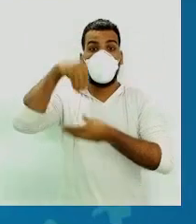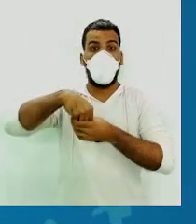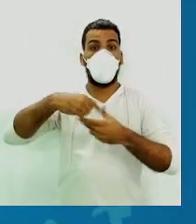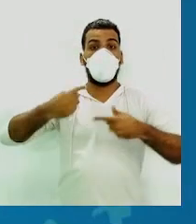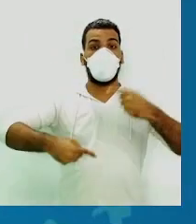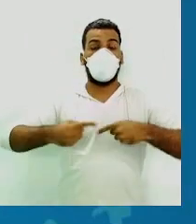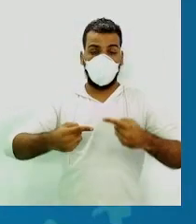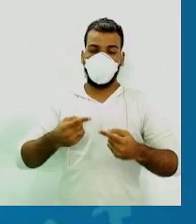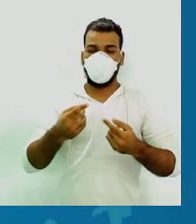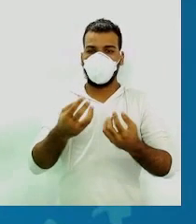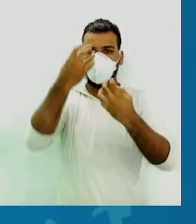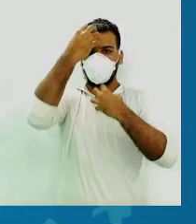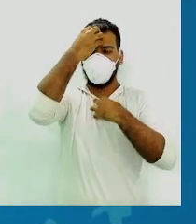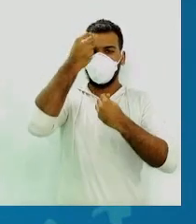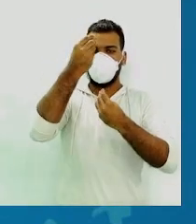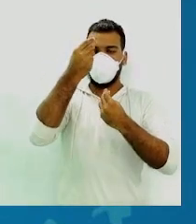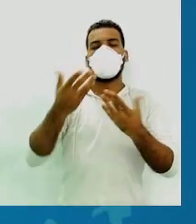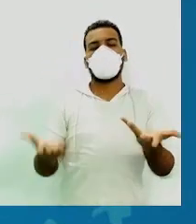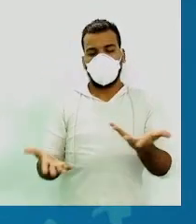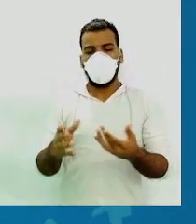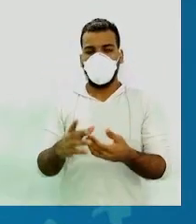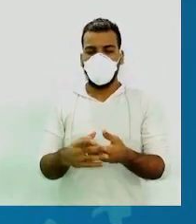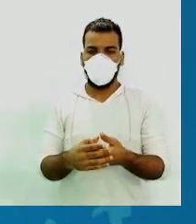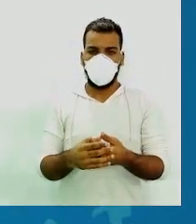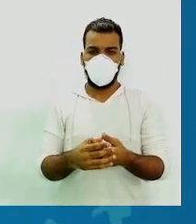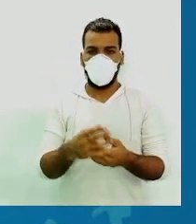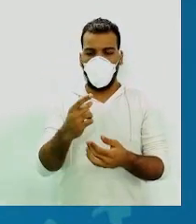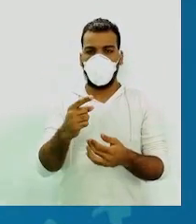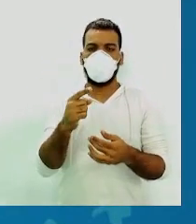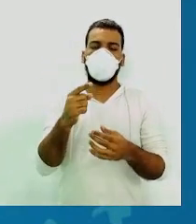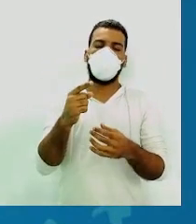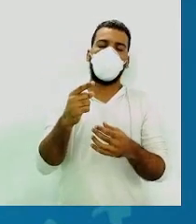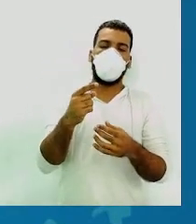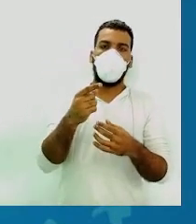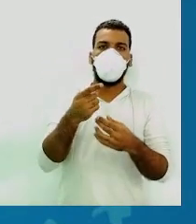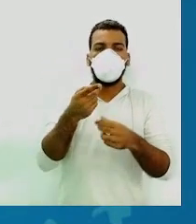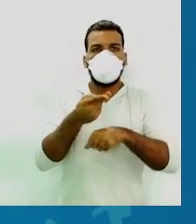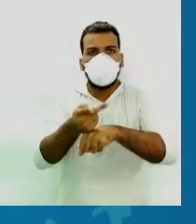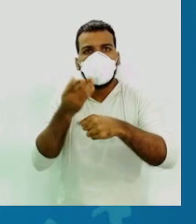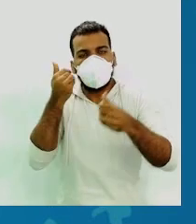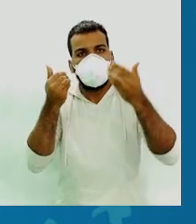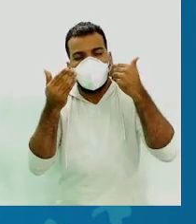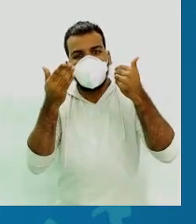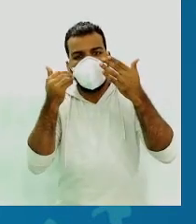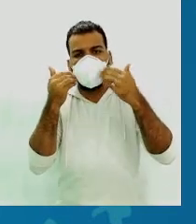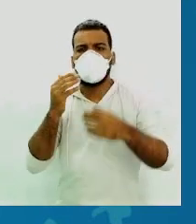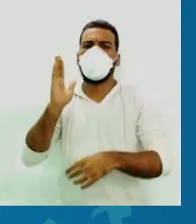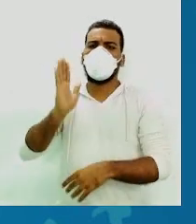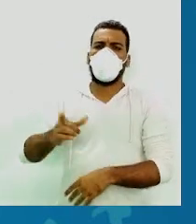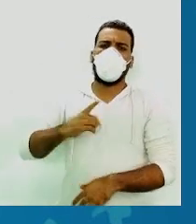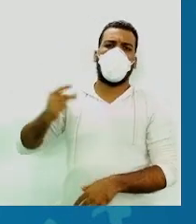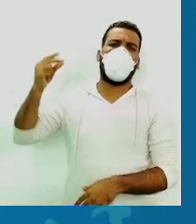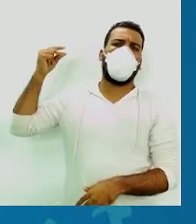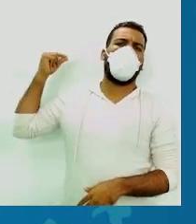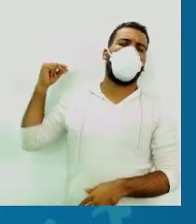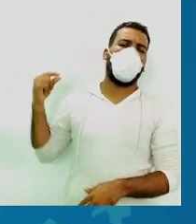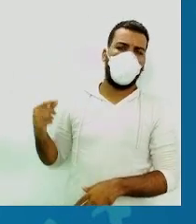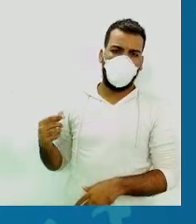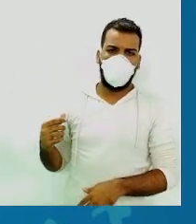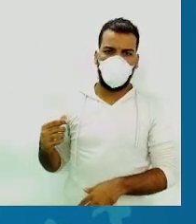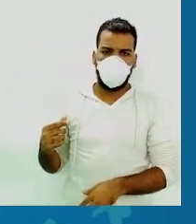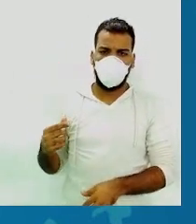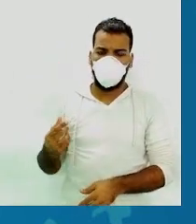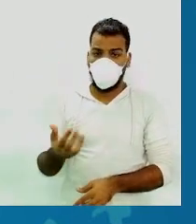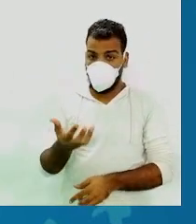E essa definição e essa busca, ela veio desde o início do pensamento filosófico. Eu